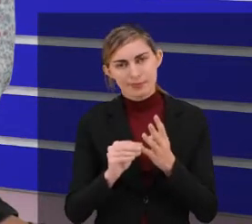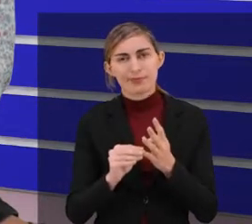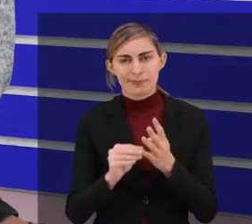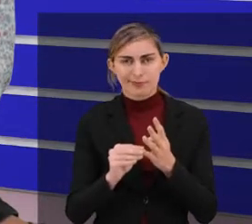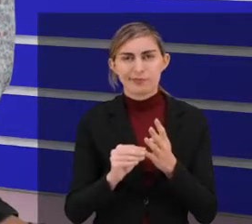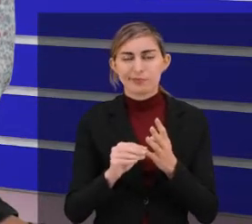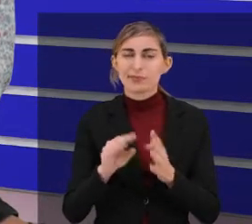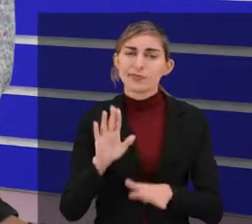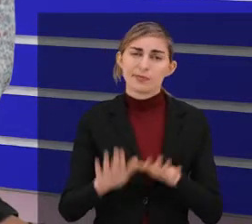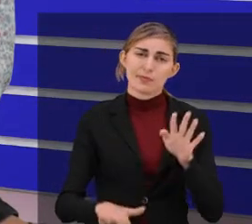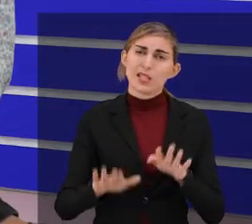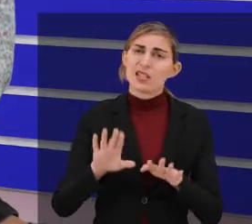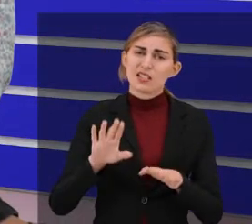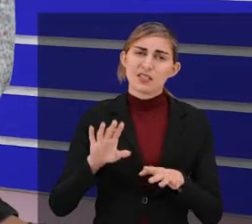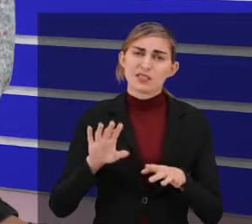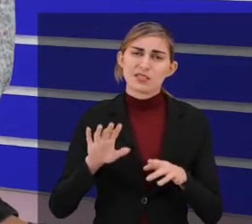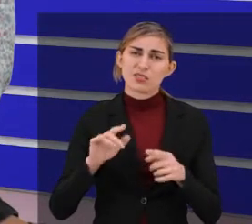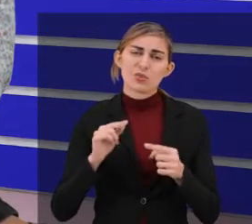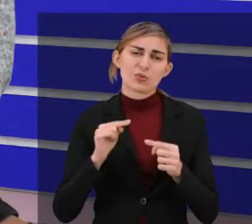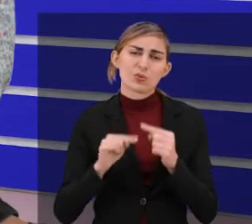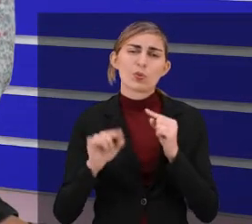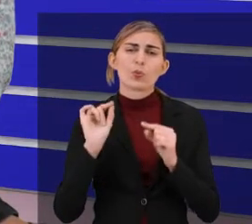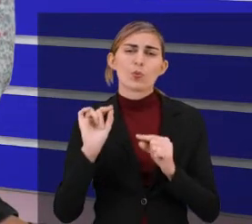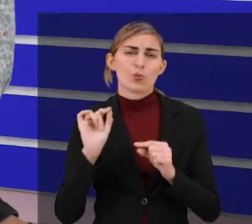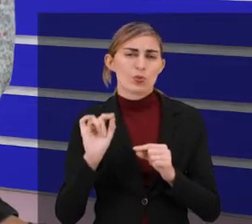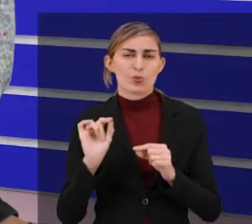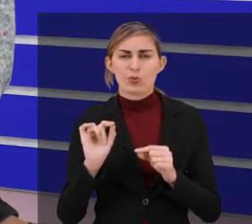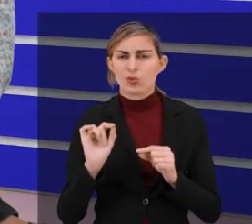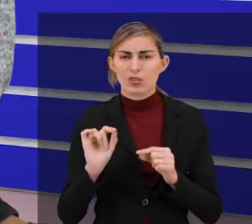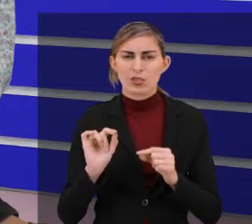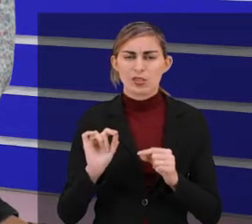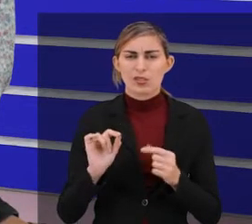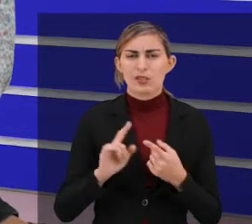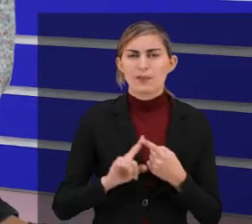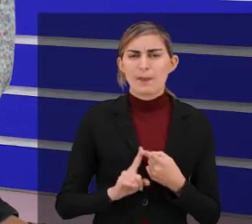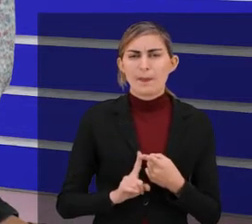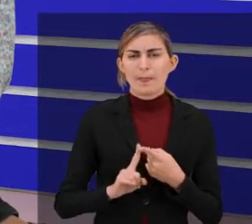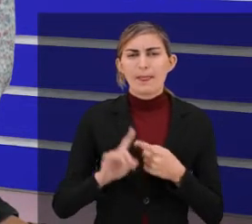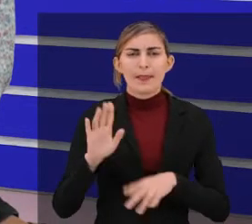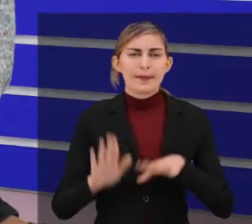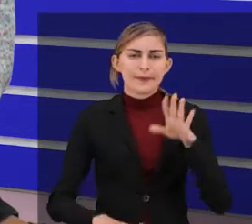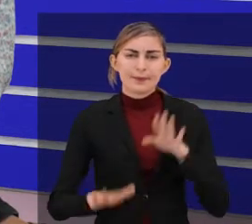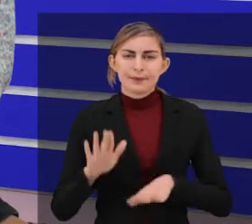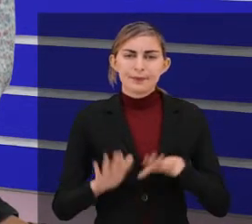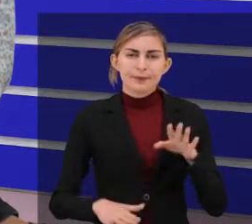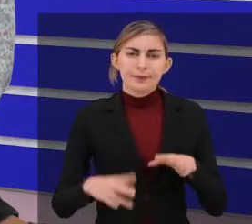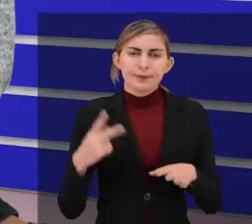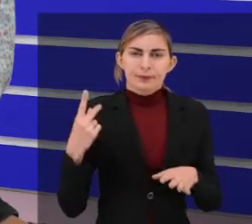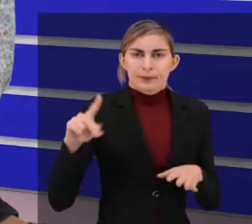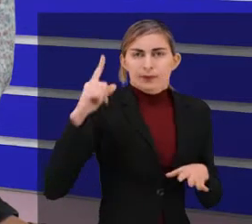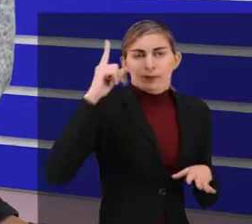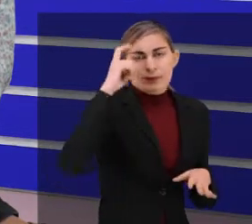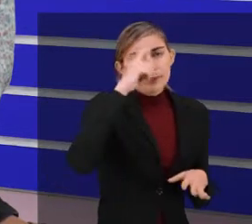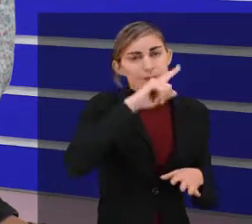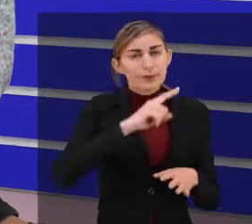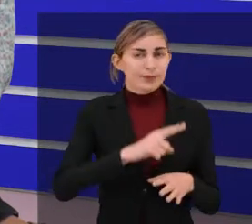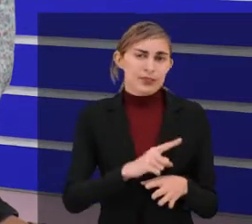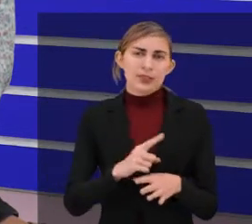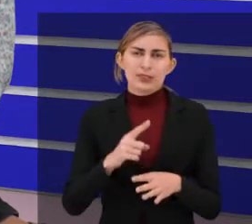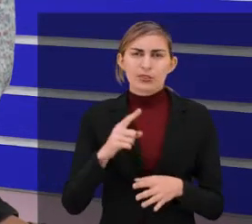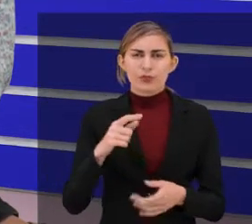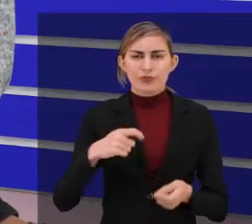As desvantagens, no entanto, é por ser um híbrido e às vezes é difícil manter